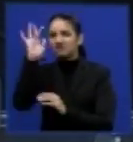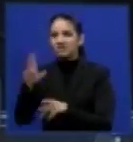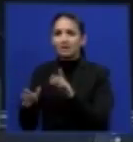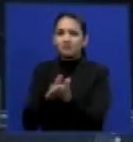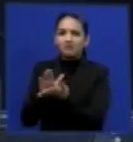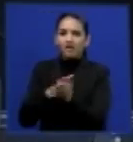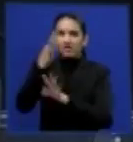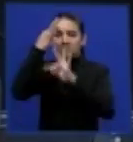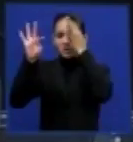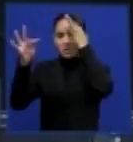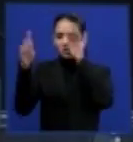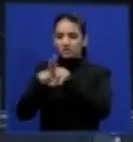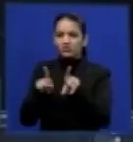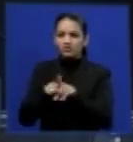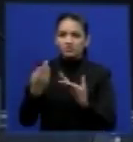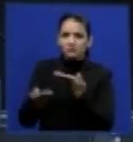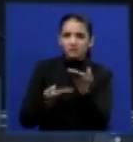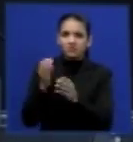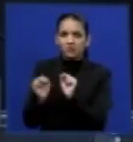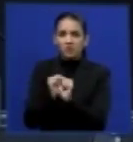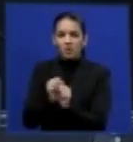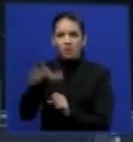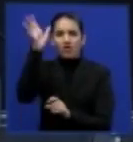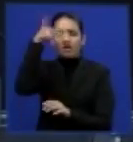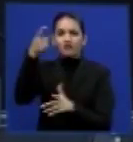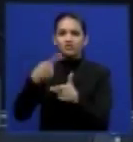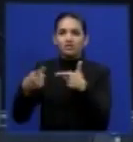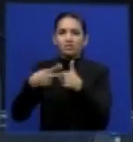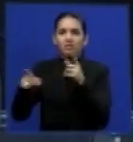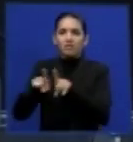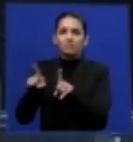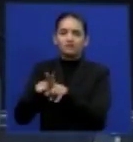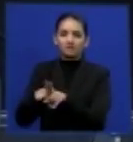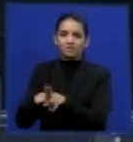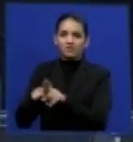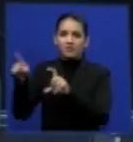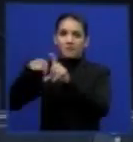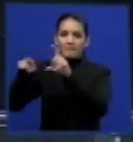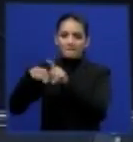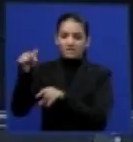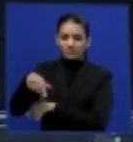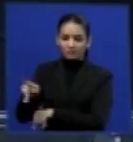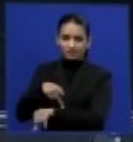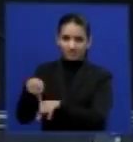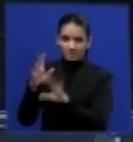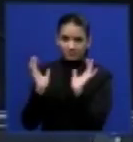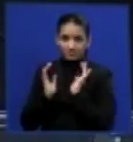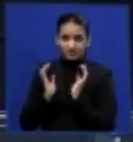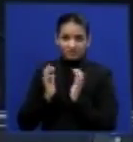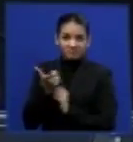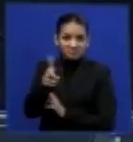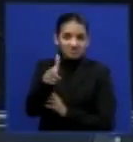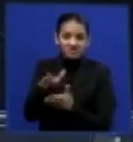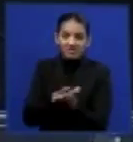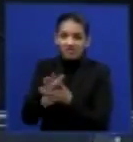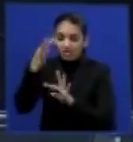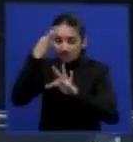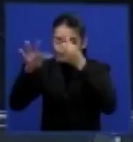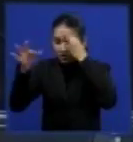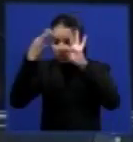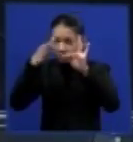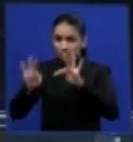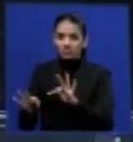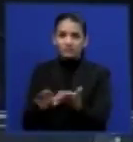seguros para solucionar o problema da quantidade de resíduos de pneus deles ou seja não tem não existe uma tecnologia no